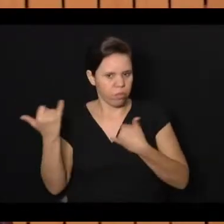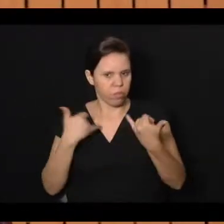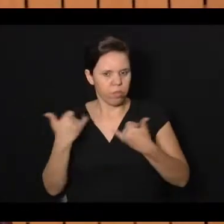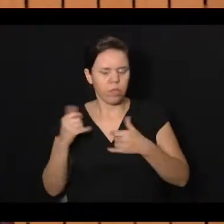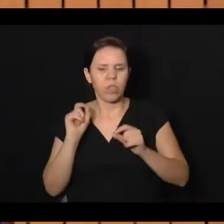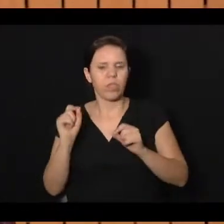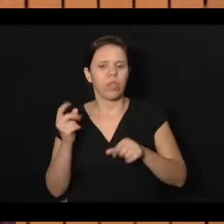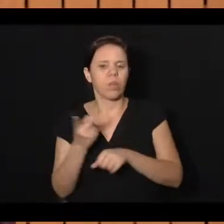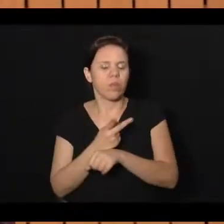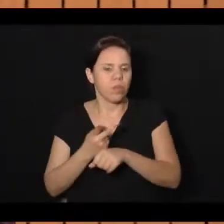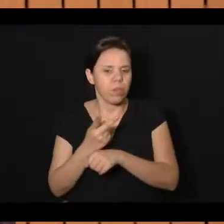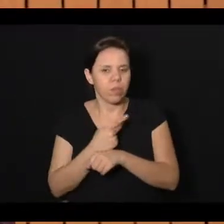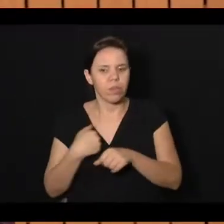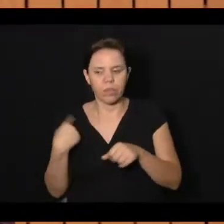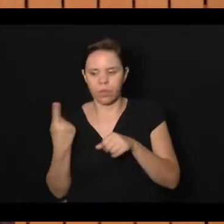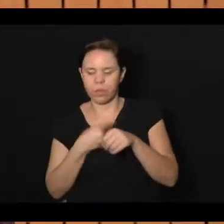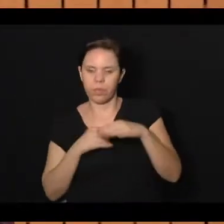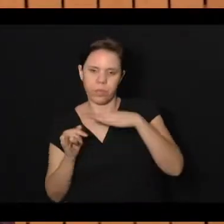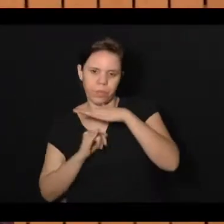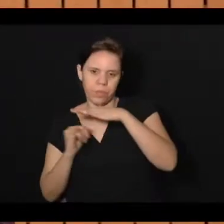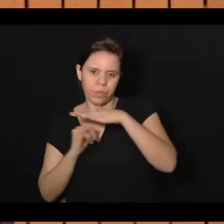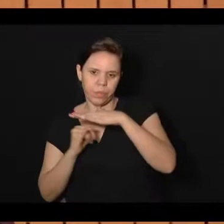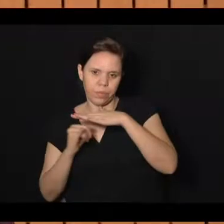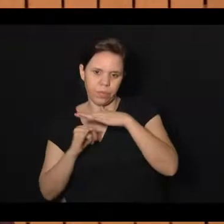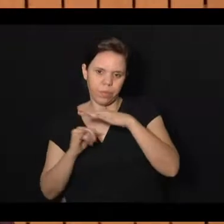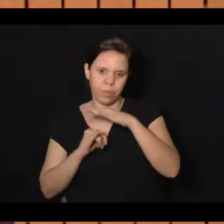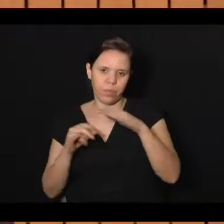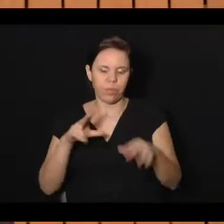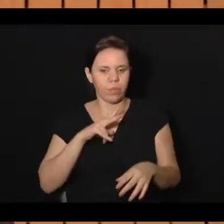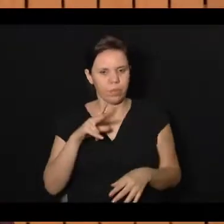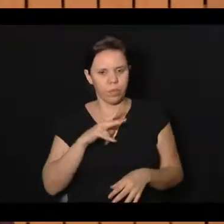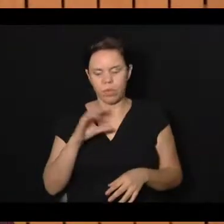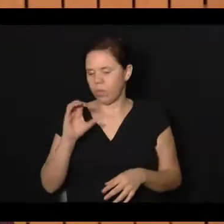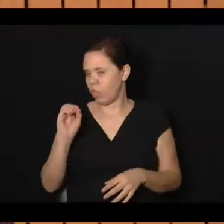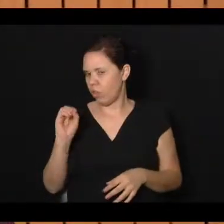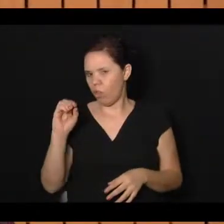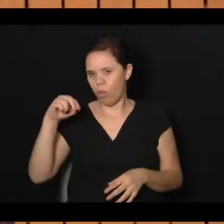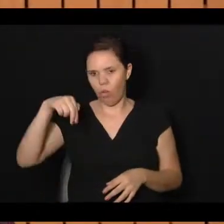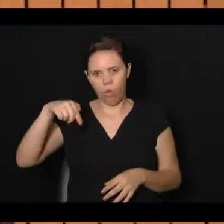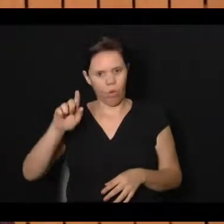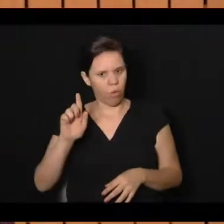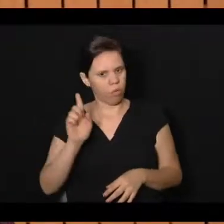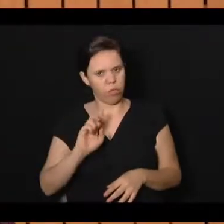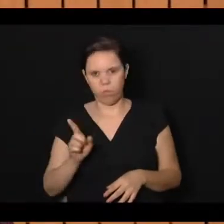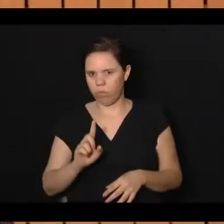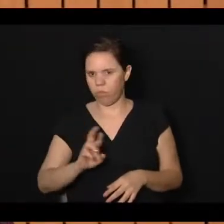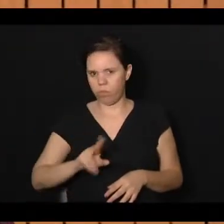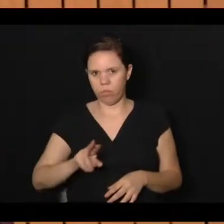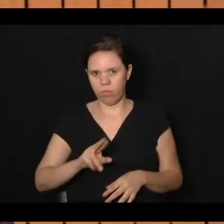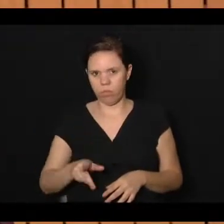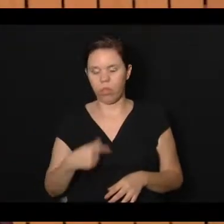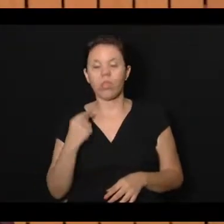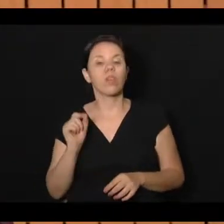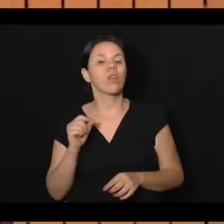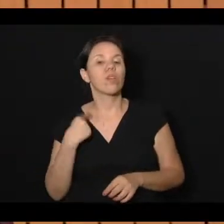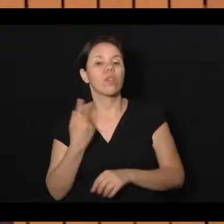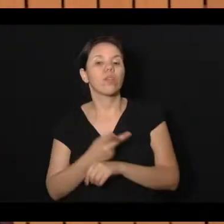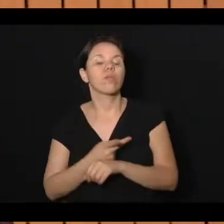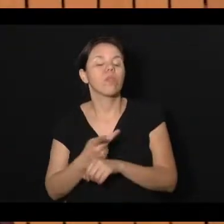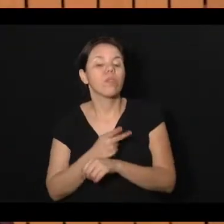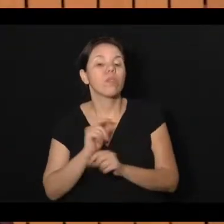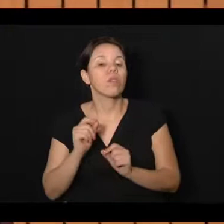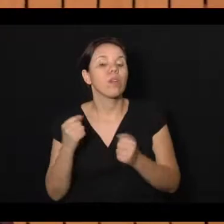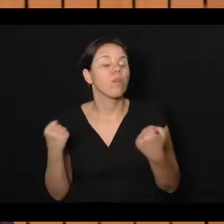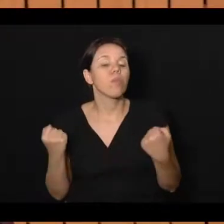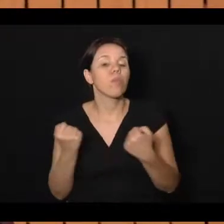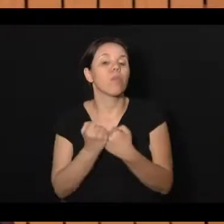nós procuramos nós somos uma entidade privada e que não somos ong deu deixamos claro também quem nós procuramos quem nos apoia nesse